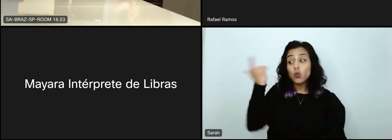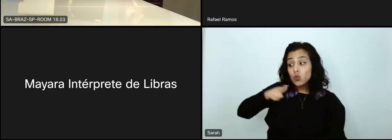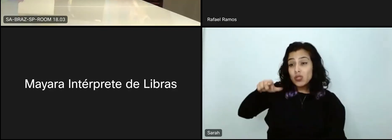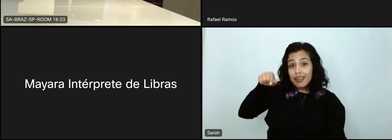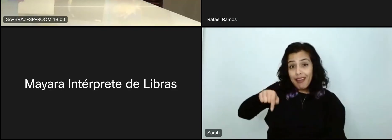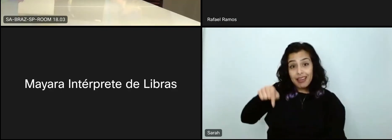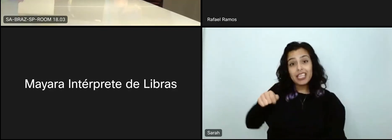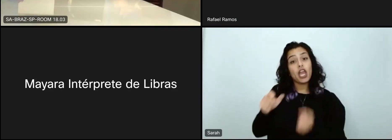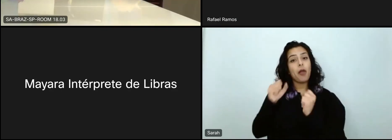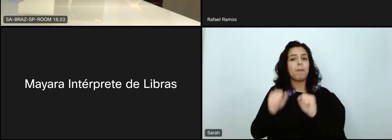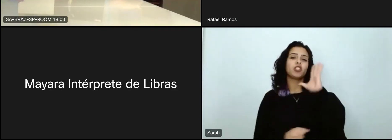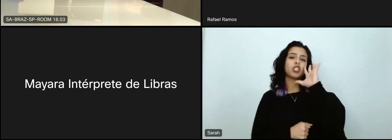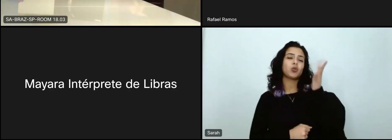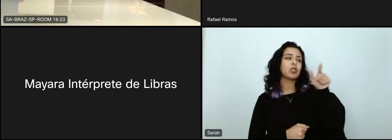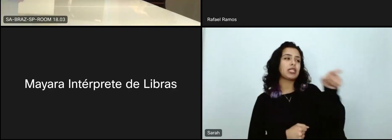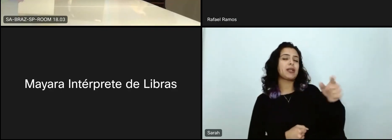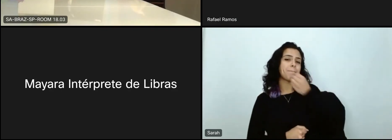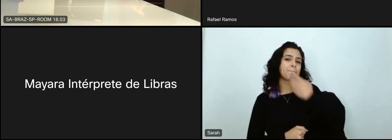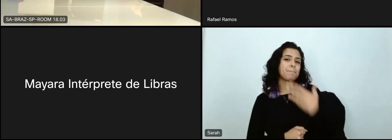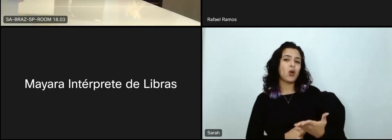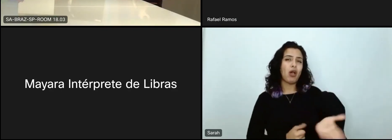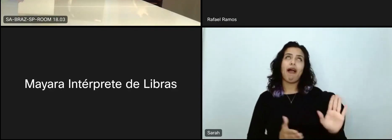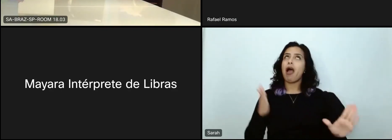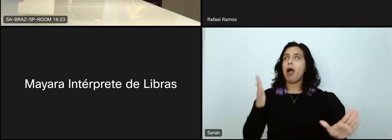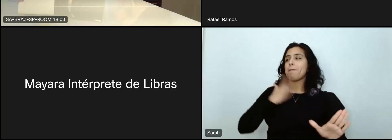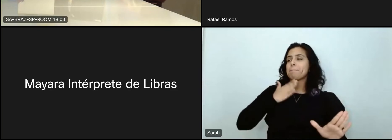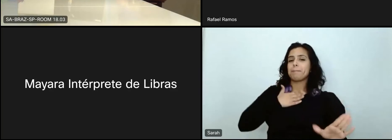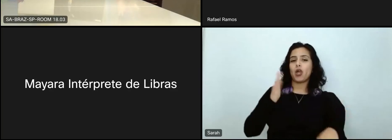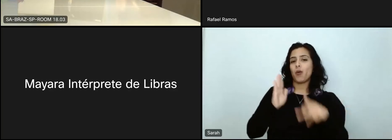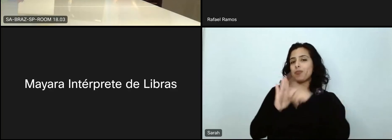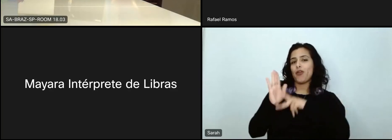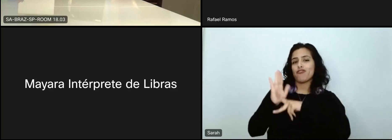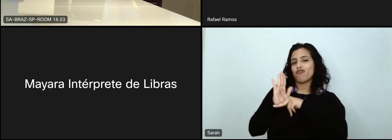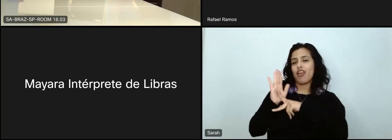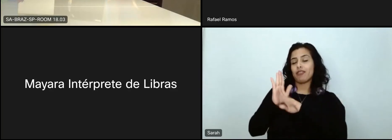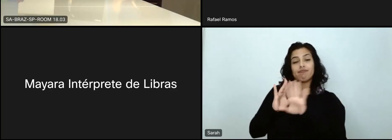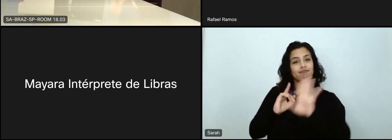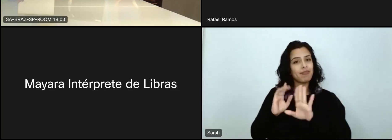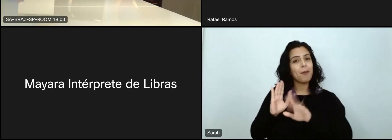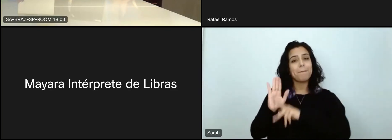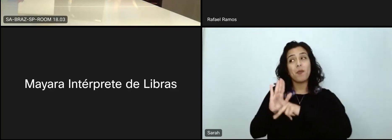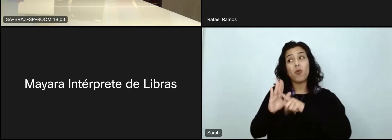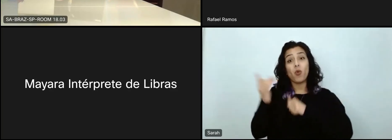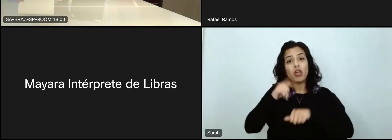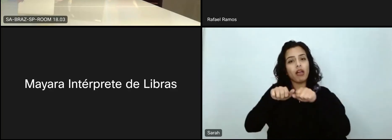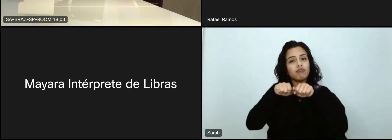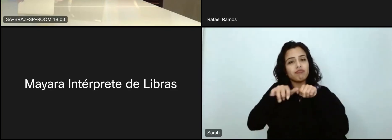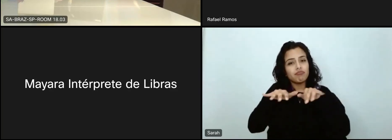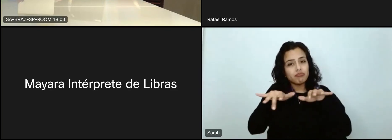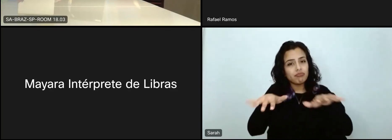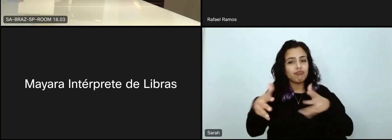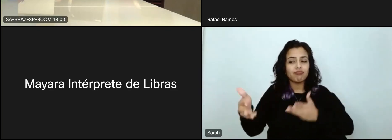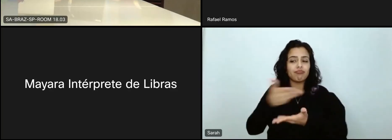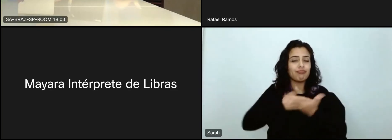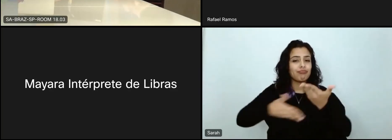outra. Então, não existe isso de, ah, é meu projeto. Então, assim, quanto mais a gente conseguir replicar, trocar ideias, eu